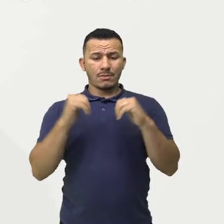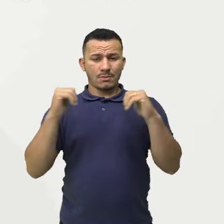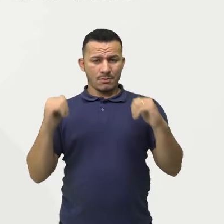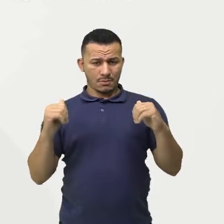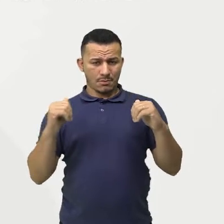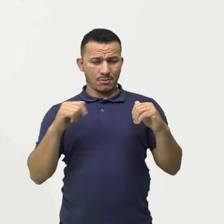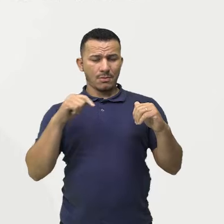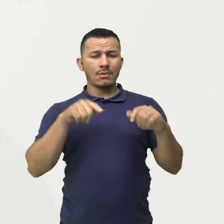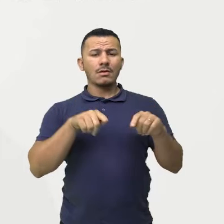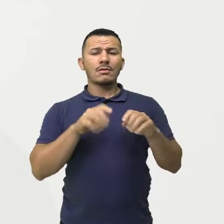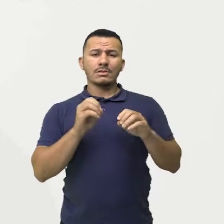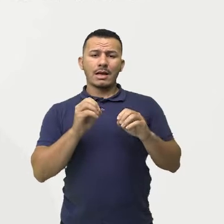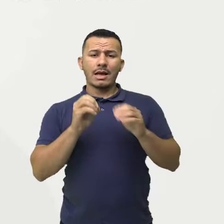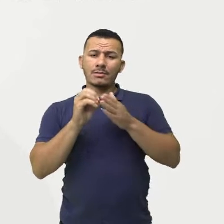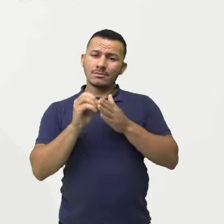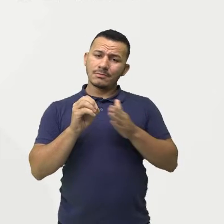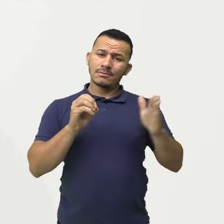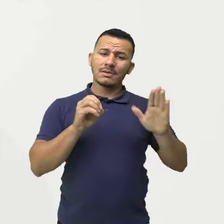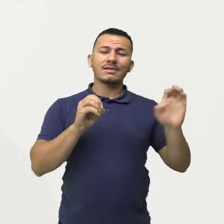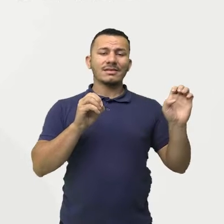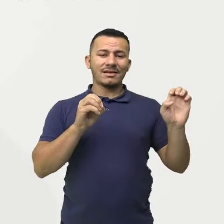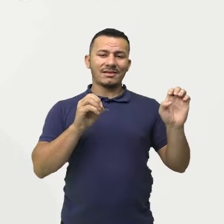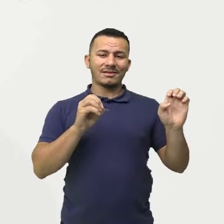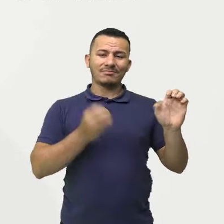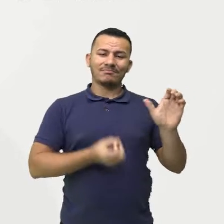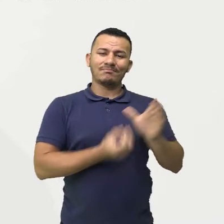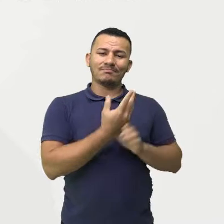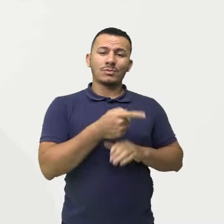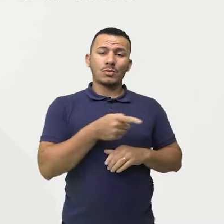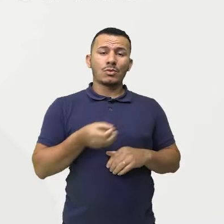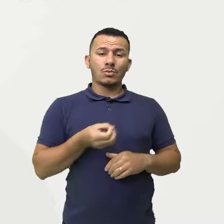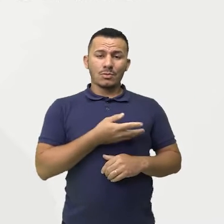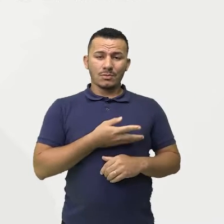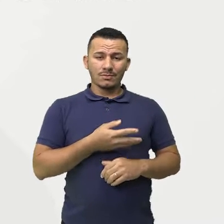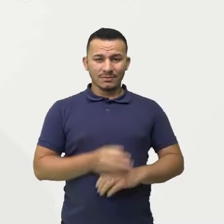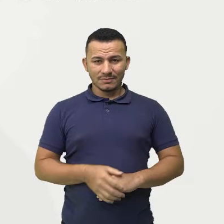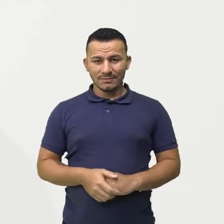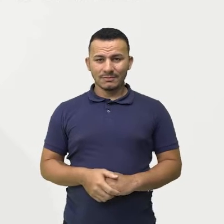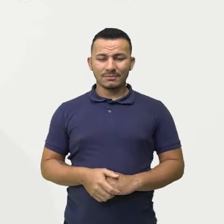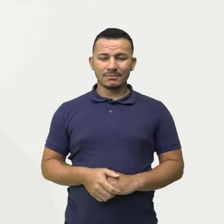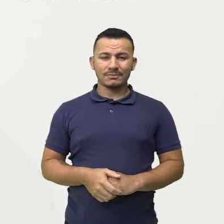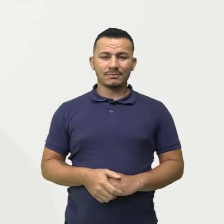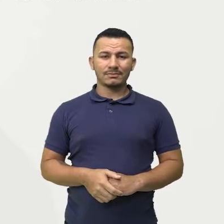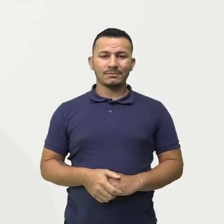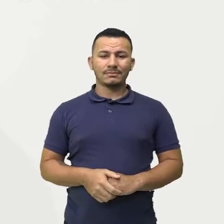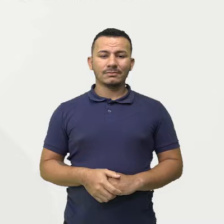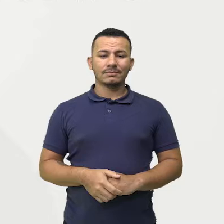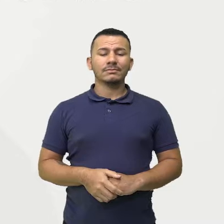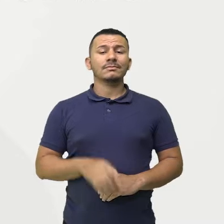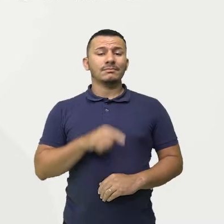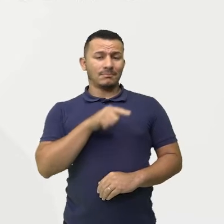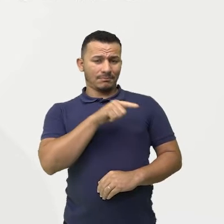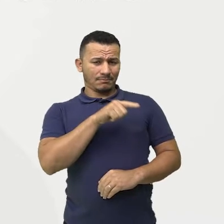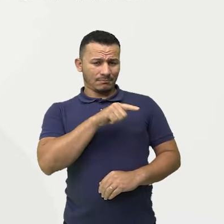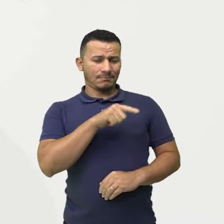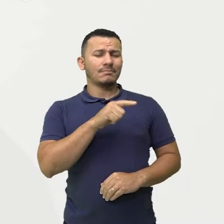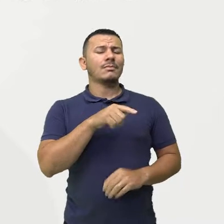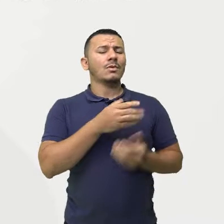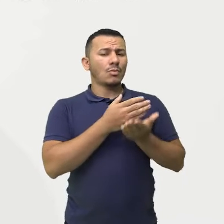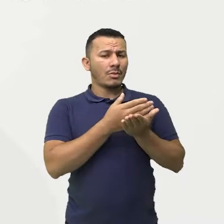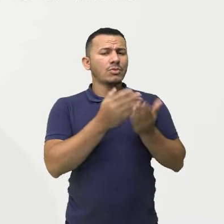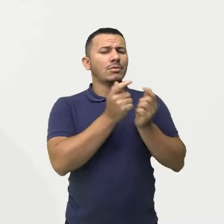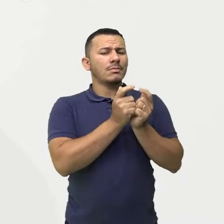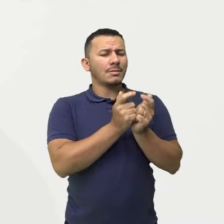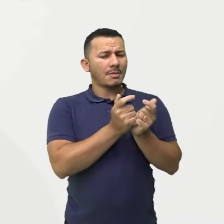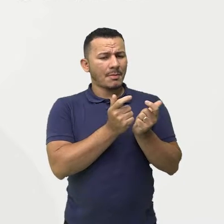em unidades do zero, só que para a esquerda, beleza? Então, essa expansão, vamos